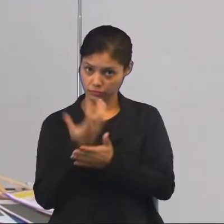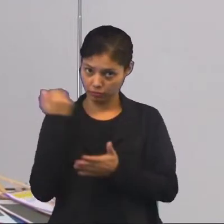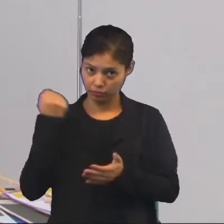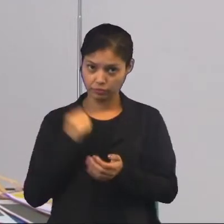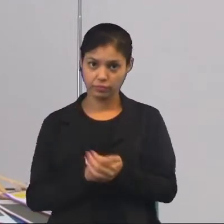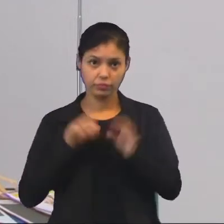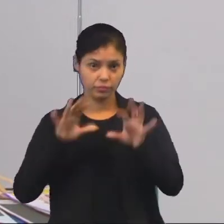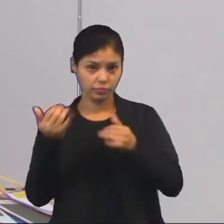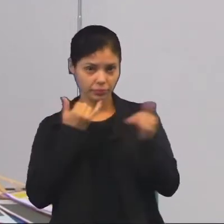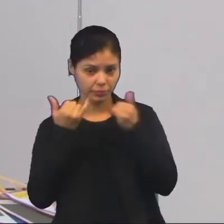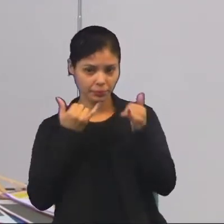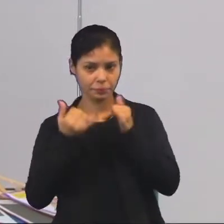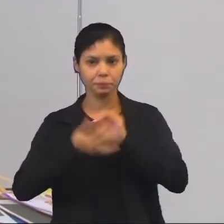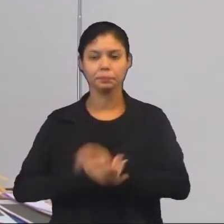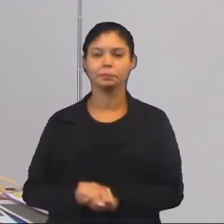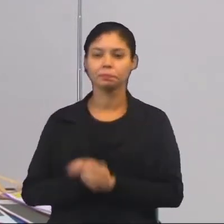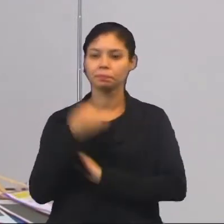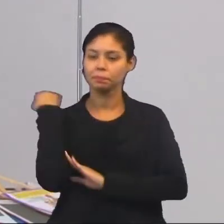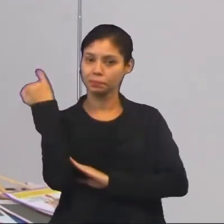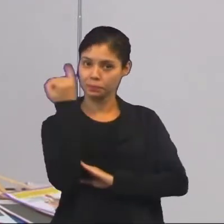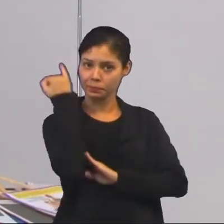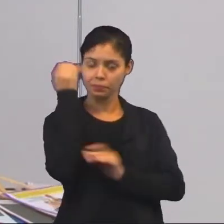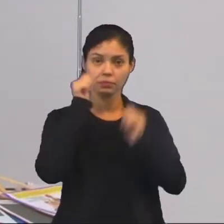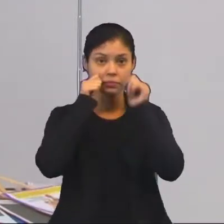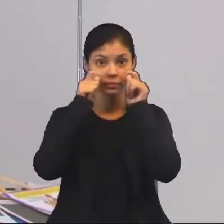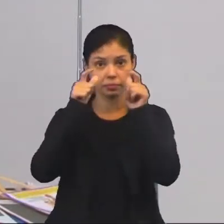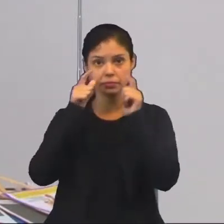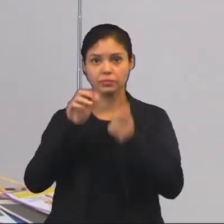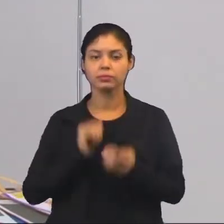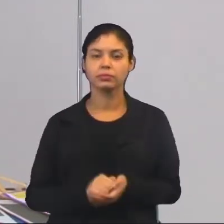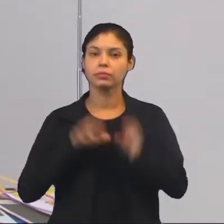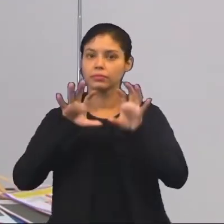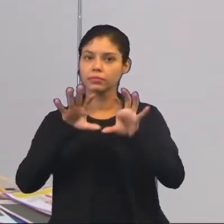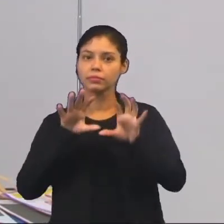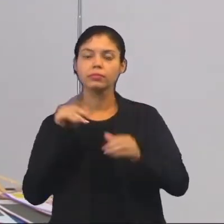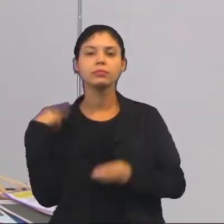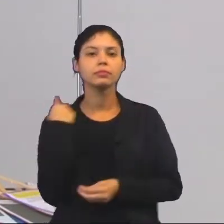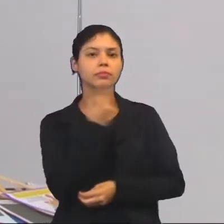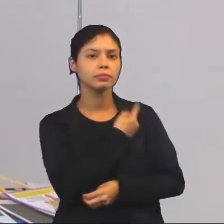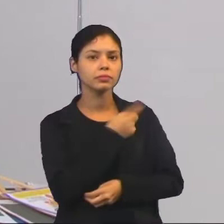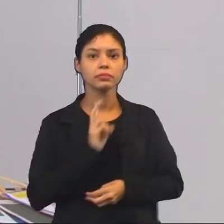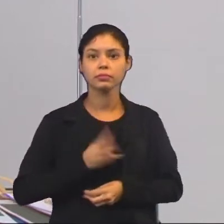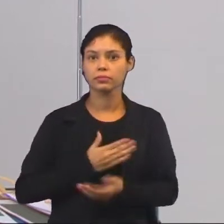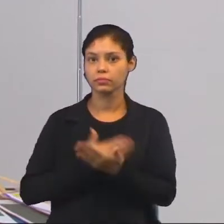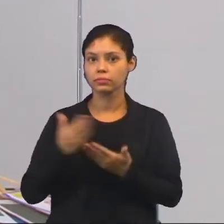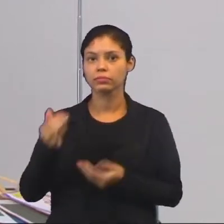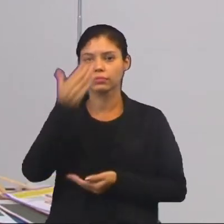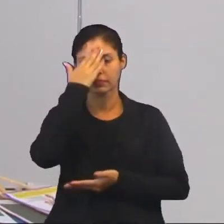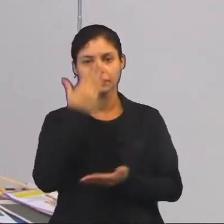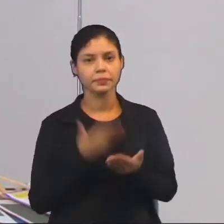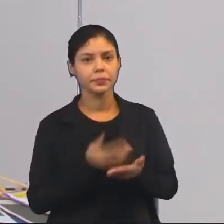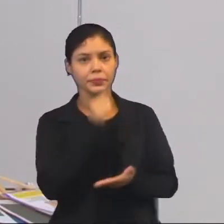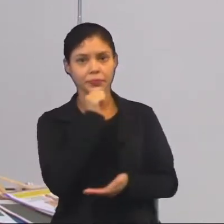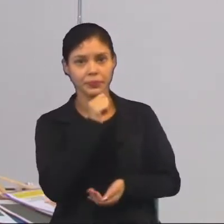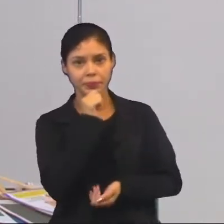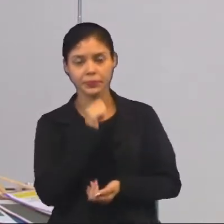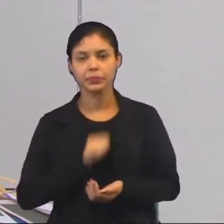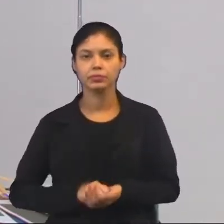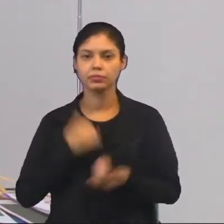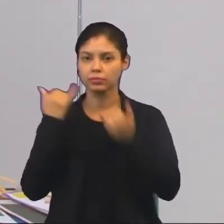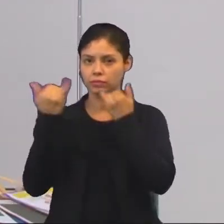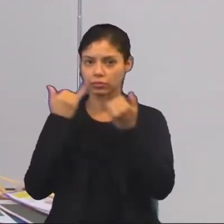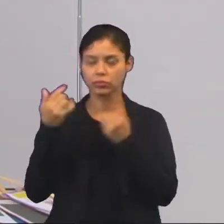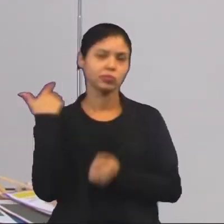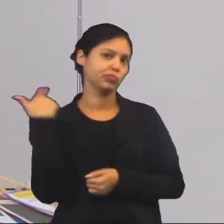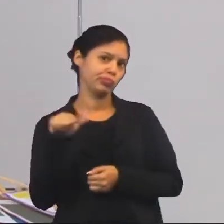retirada esta notícia. É importante ficar atento para que assim a gente não comece a acreditar em uma